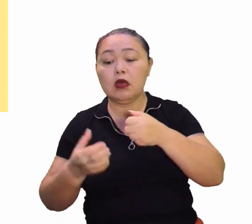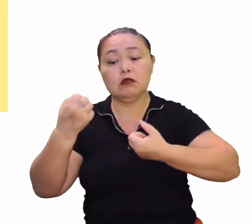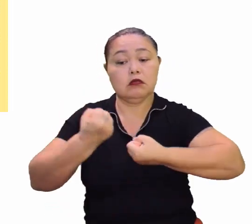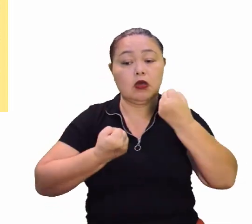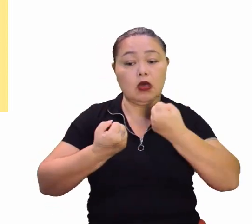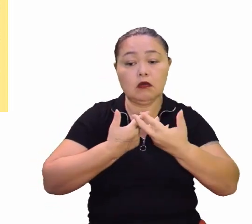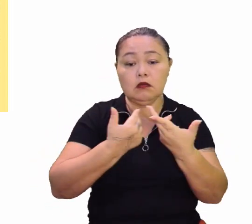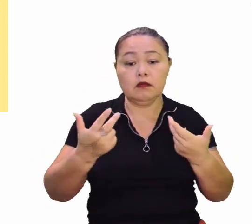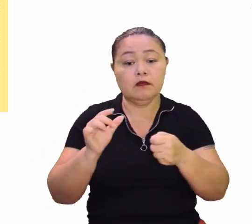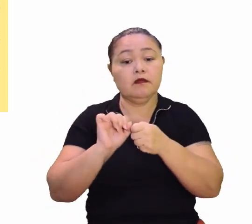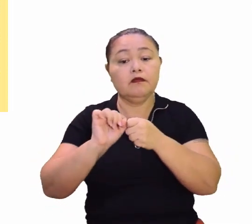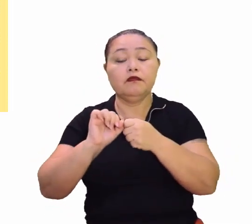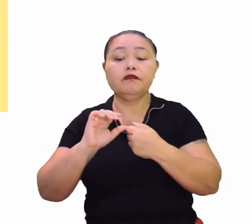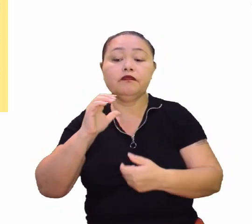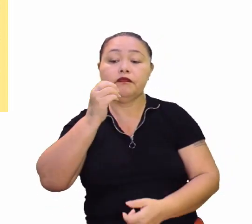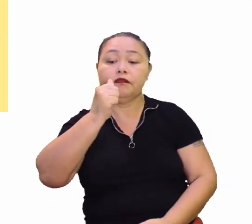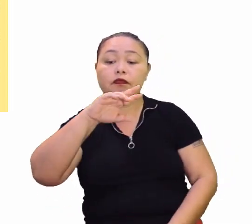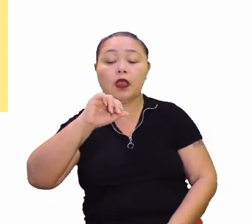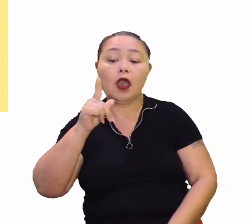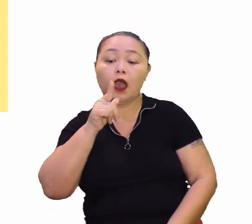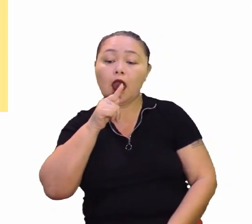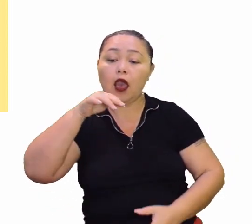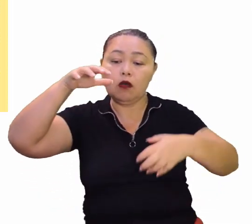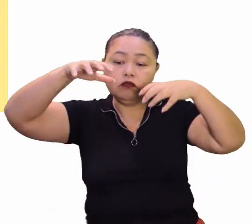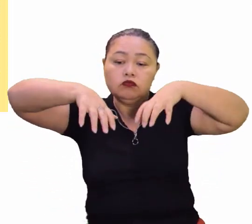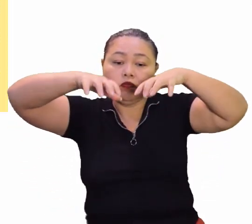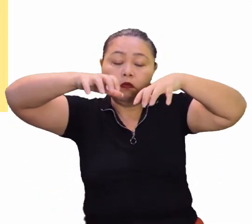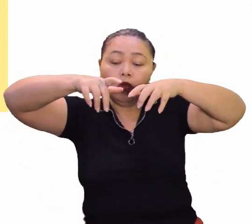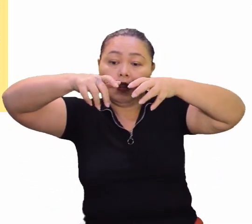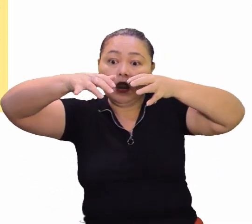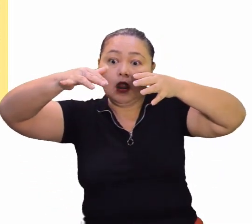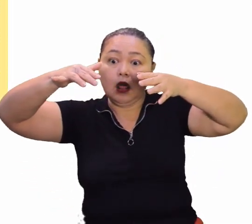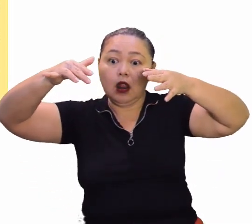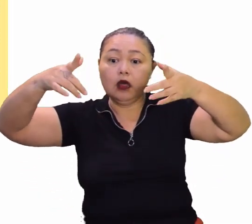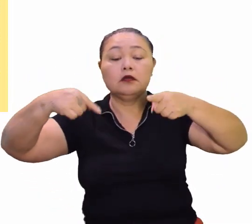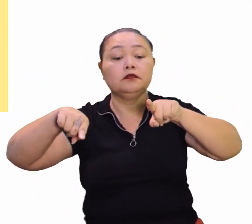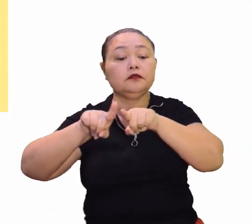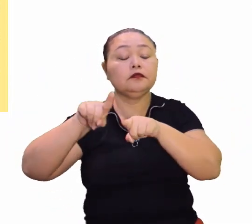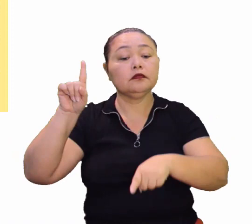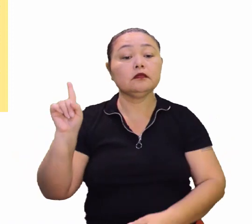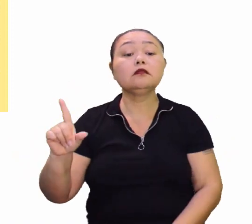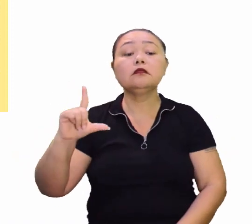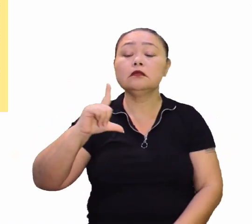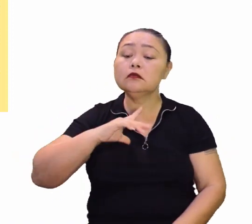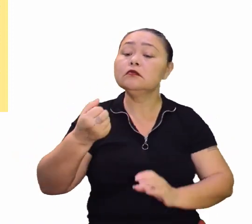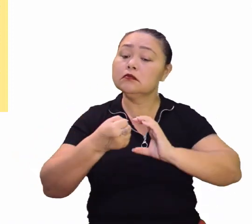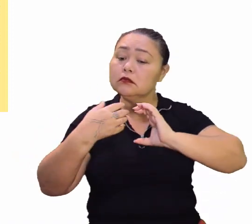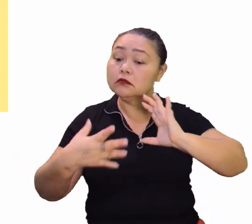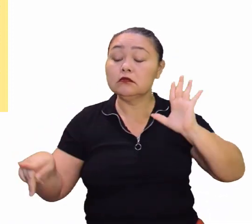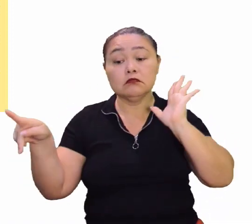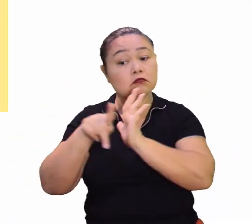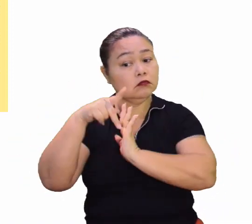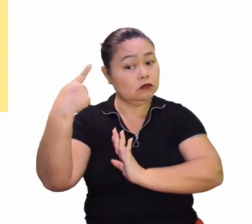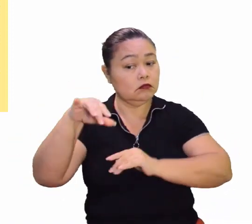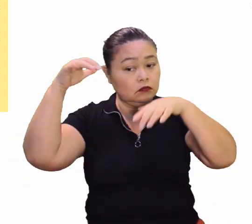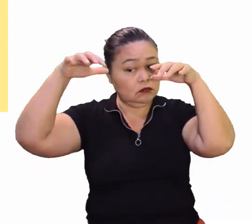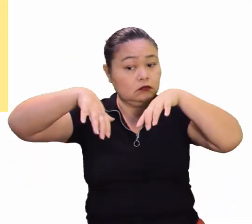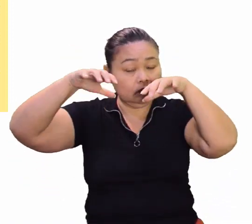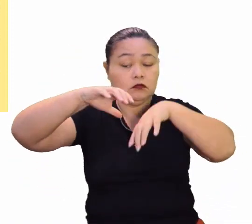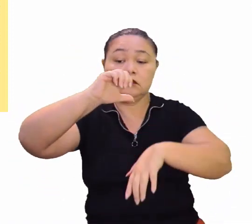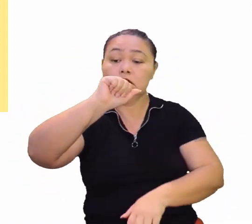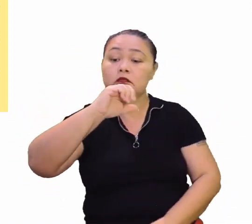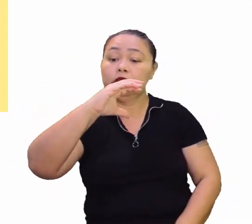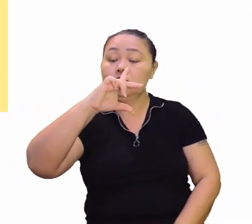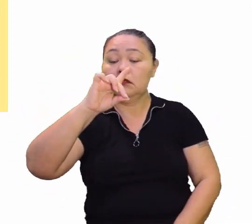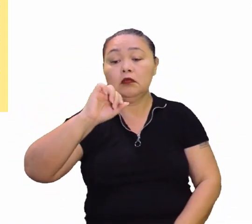veículos, a acidez da água da chuva aumenta. Então, ela já tem essa característica ácida,